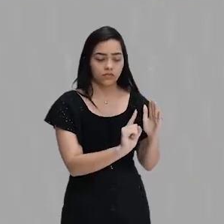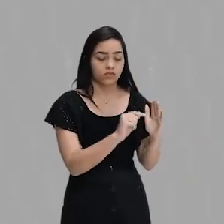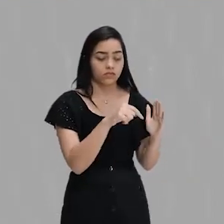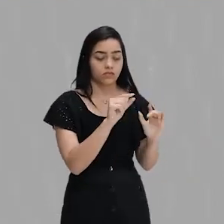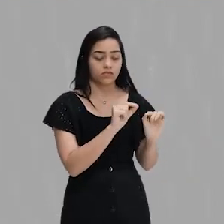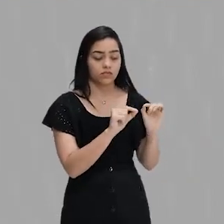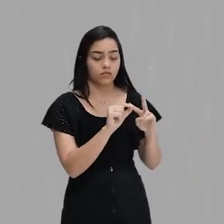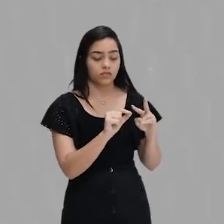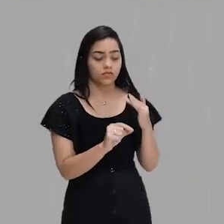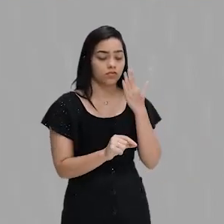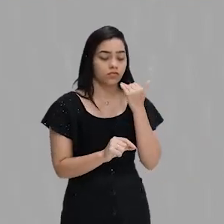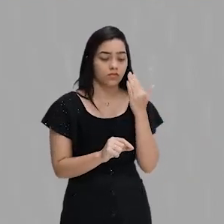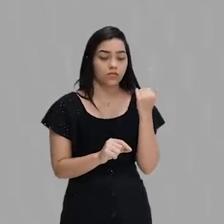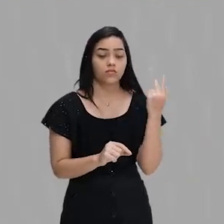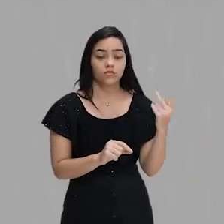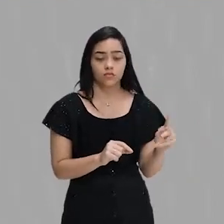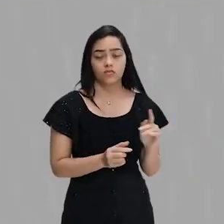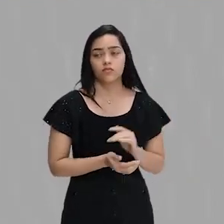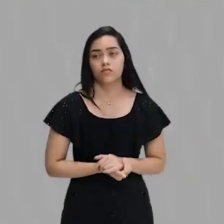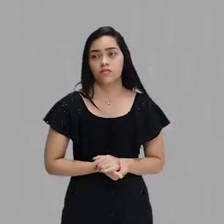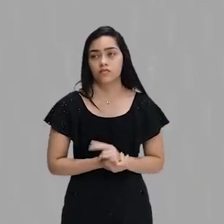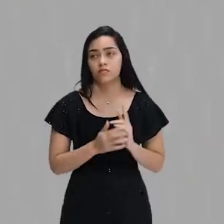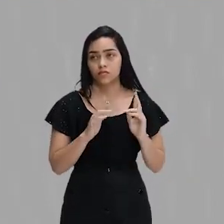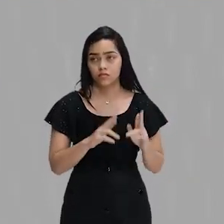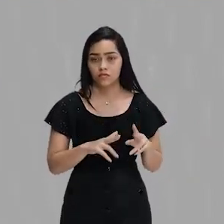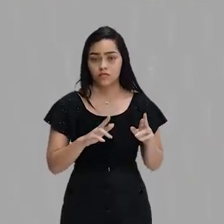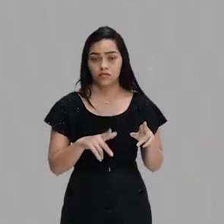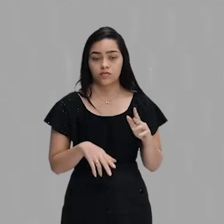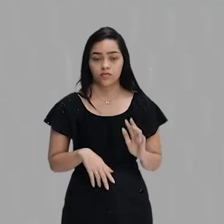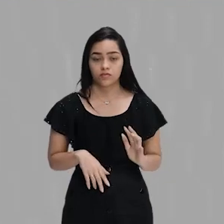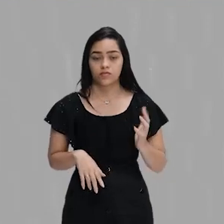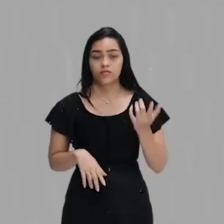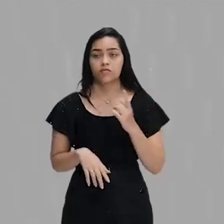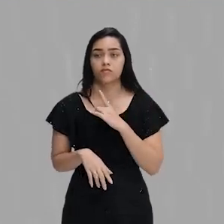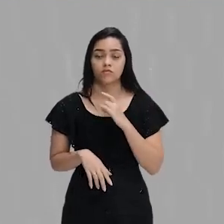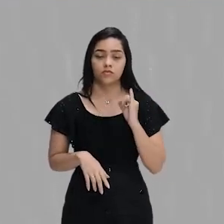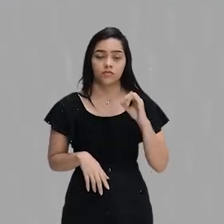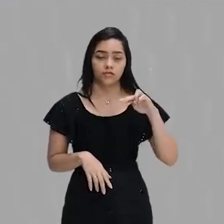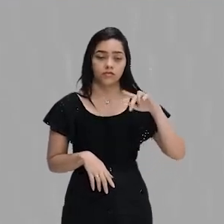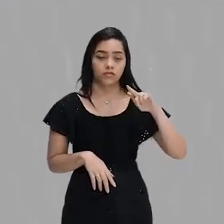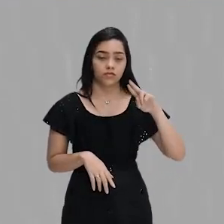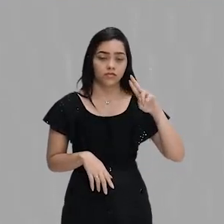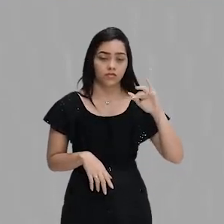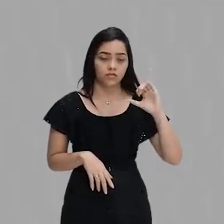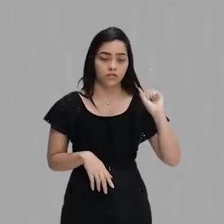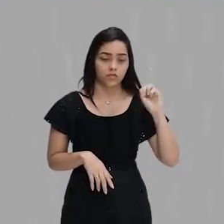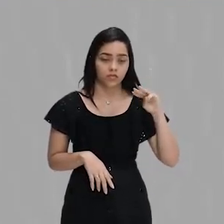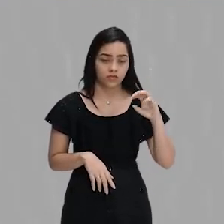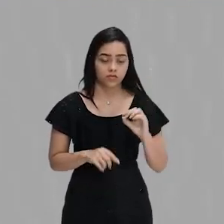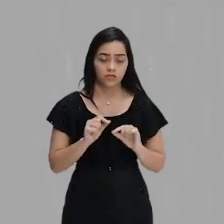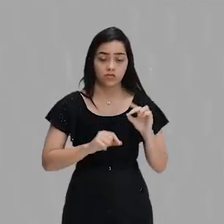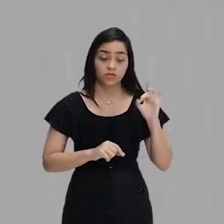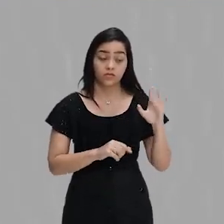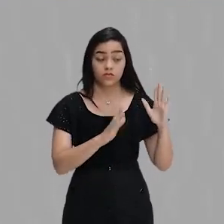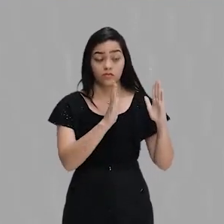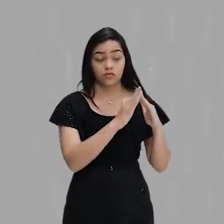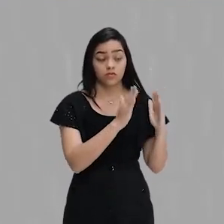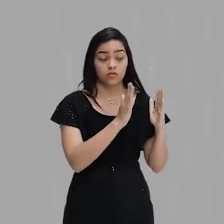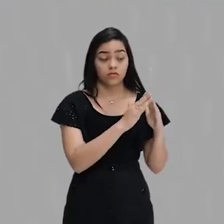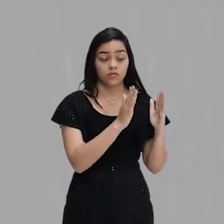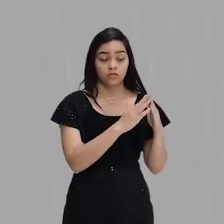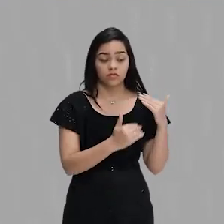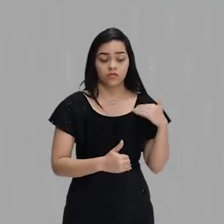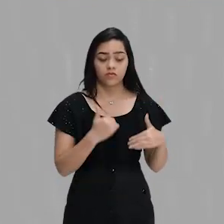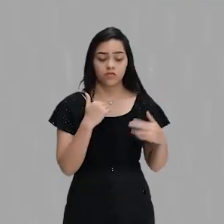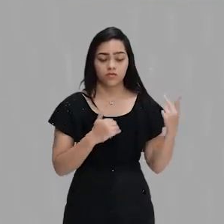tempo, ele vai se alimentar dele. Diferente do que ocorre no inquilinismo. No inquilinismo, o indivíduo apenas mora no corpo do